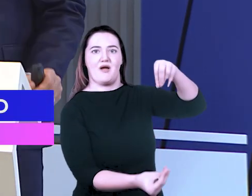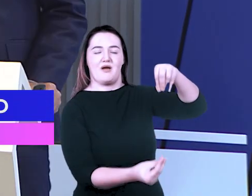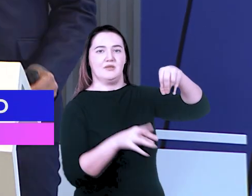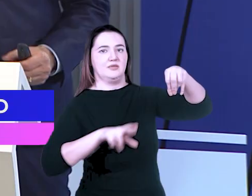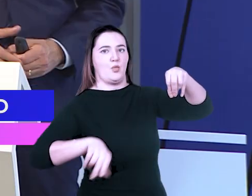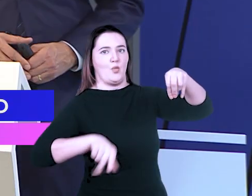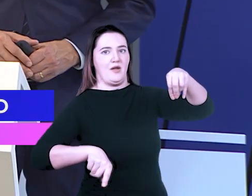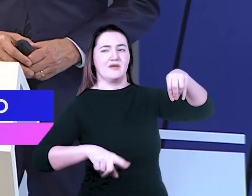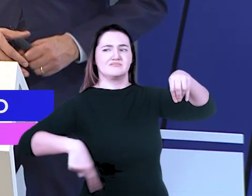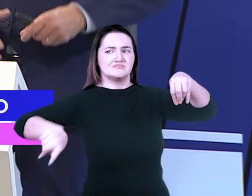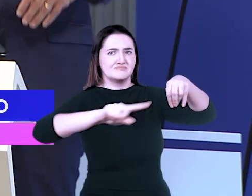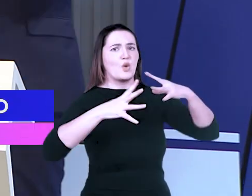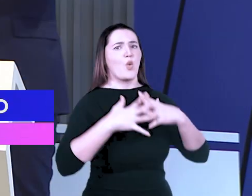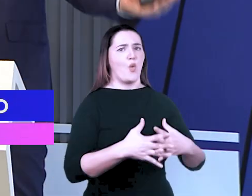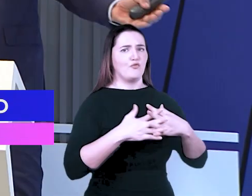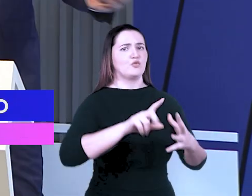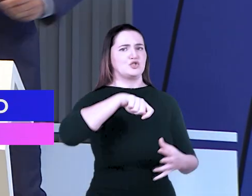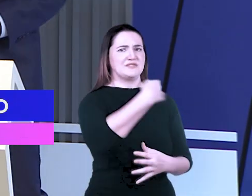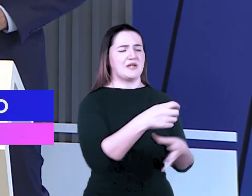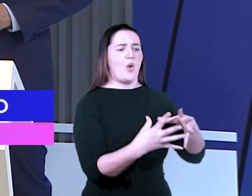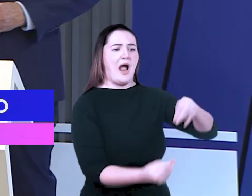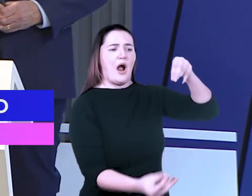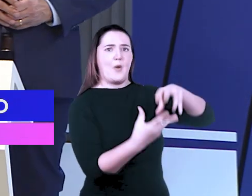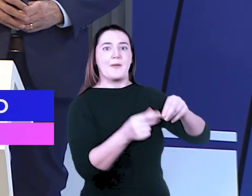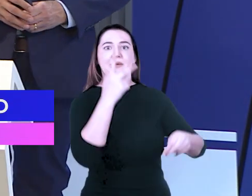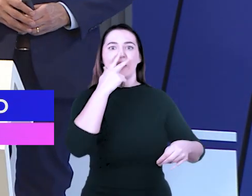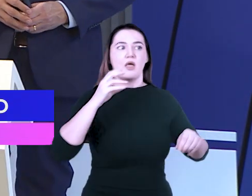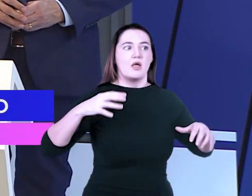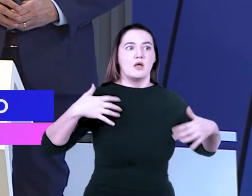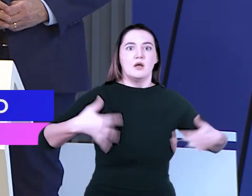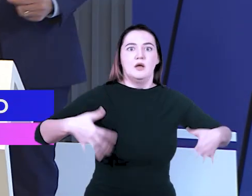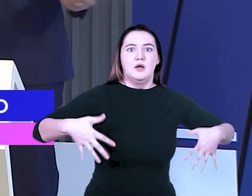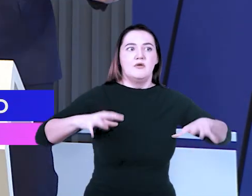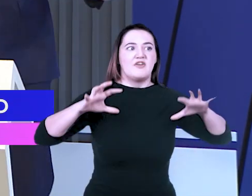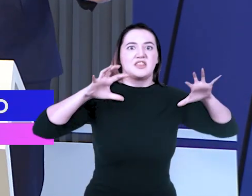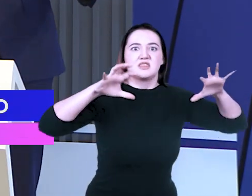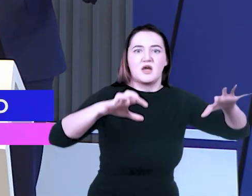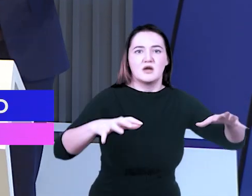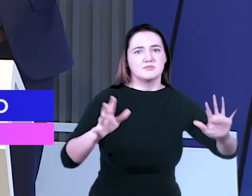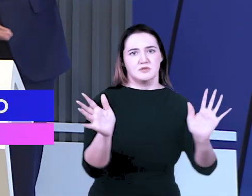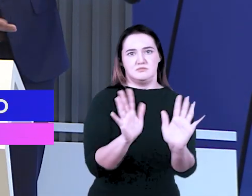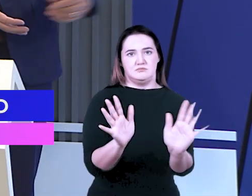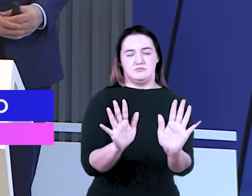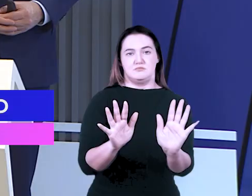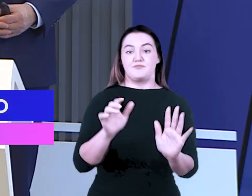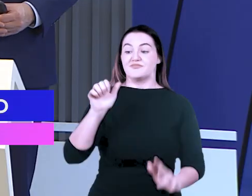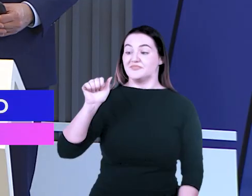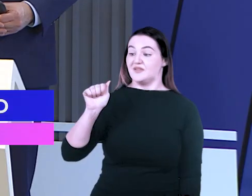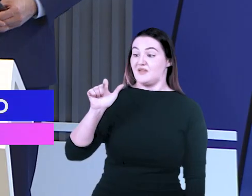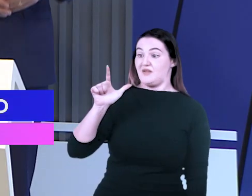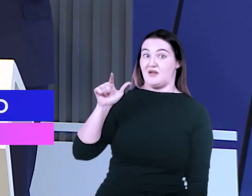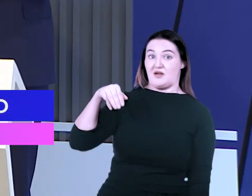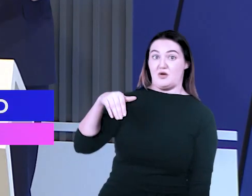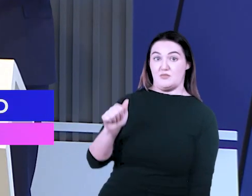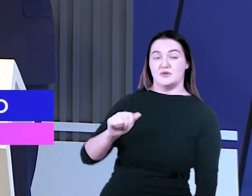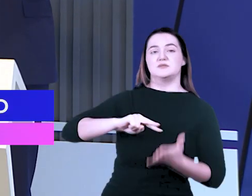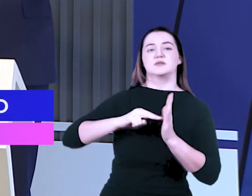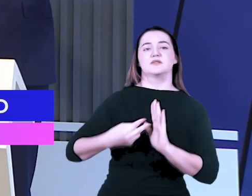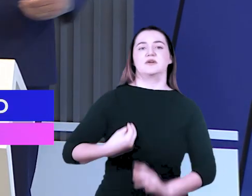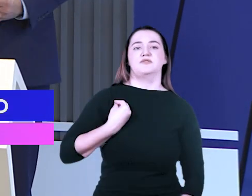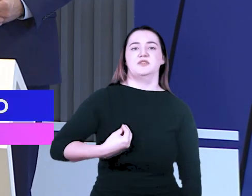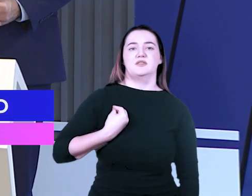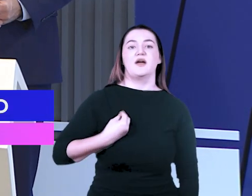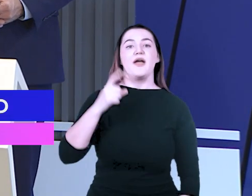que Deus colocou neste boneco que foi criado. E esse boneco, o Adão, representa toda